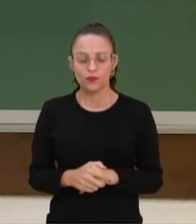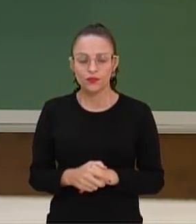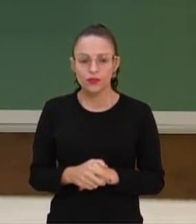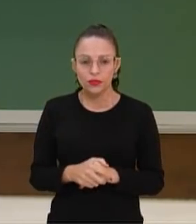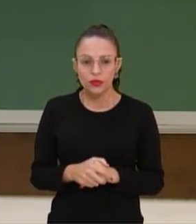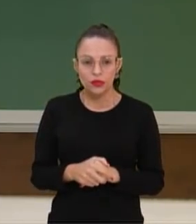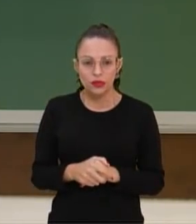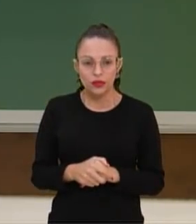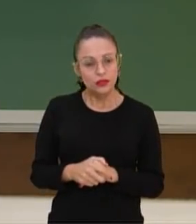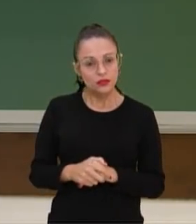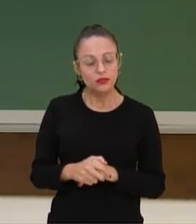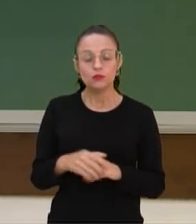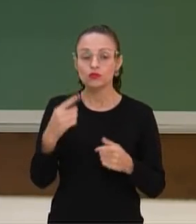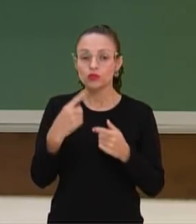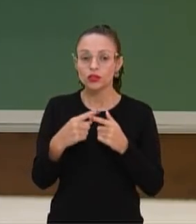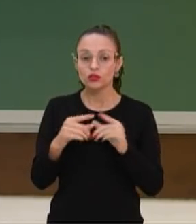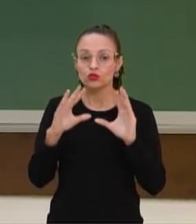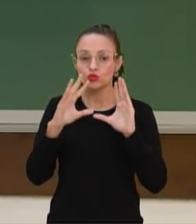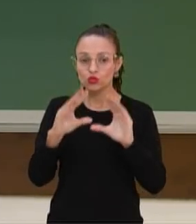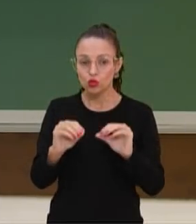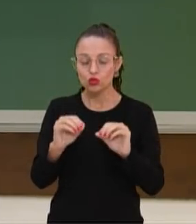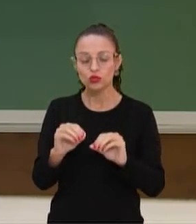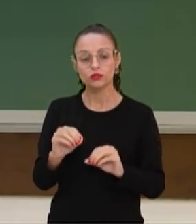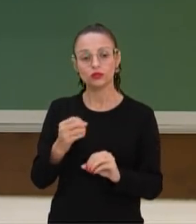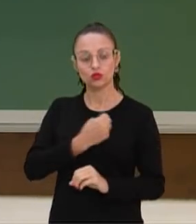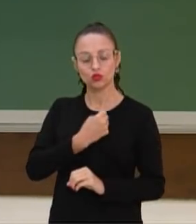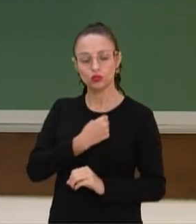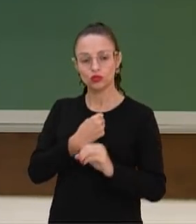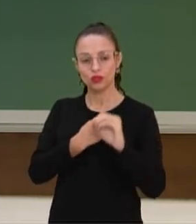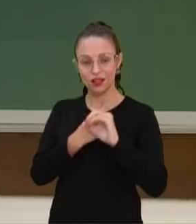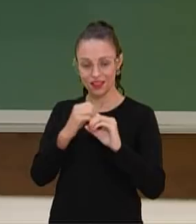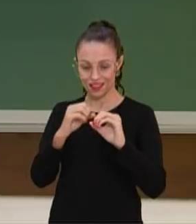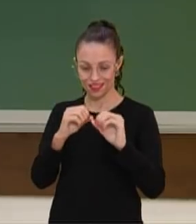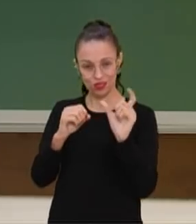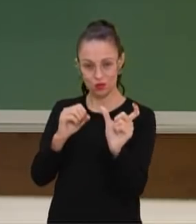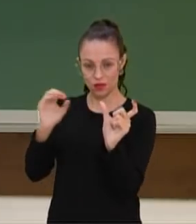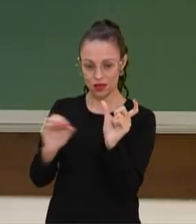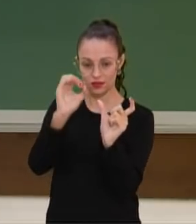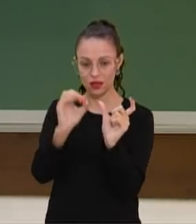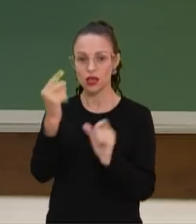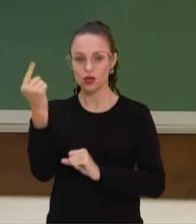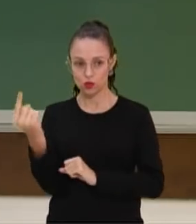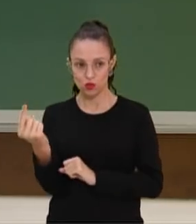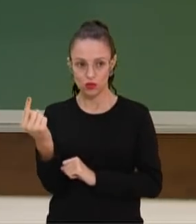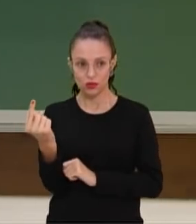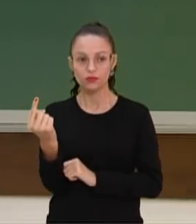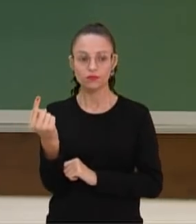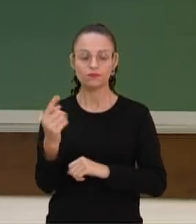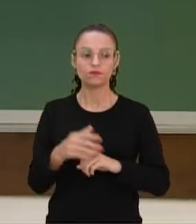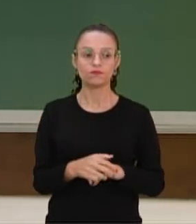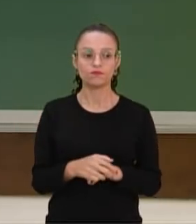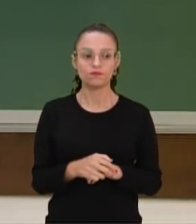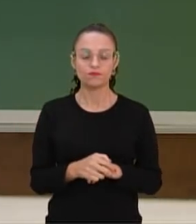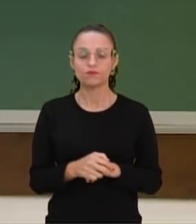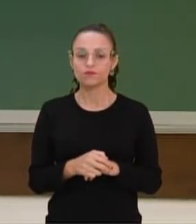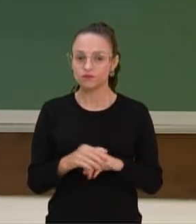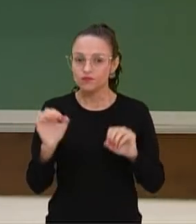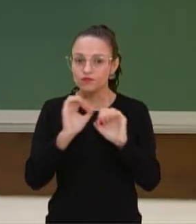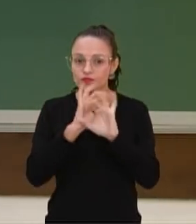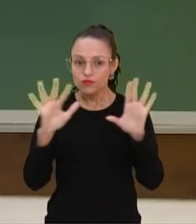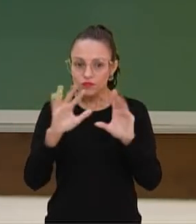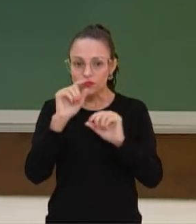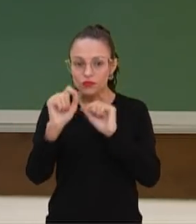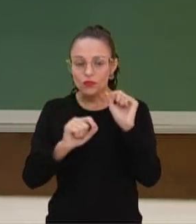resultado final vai ser 0, porque todo número elevado a 0 é 1. Então aqui, todo número elevado a 0 é 1. Claro que na